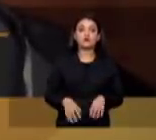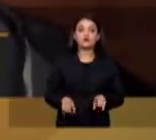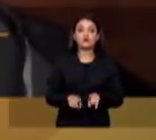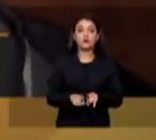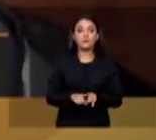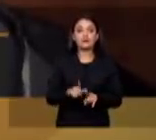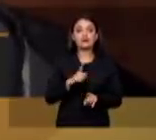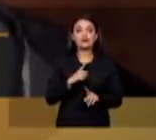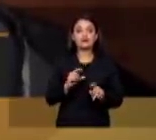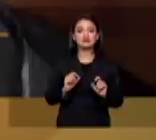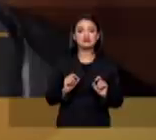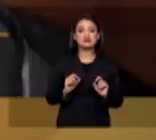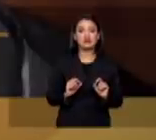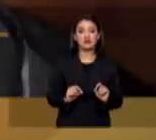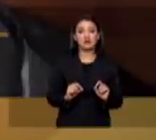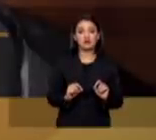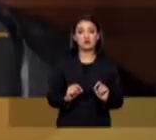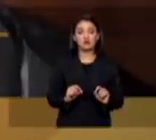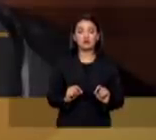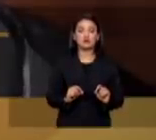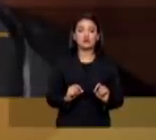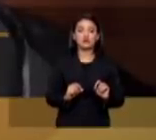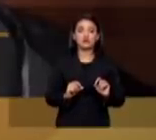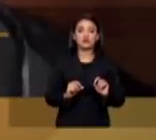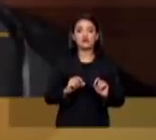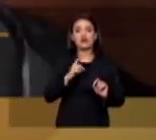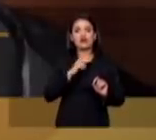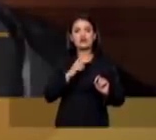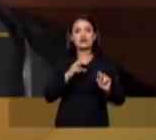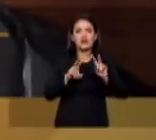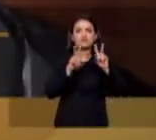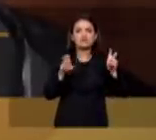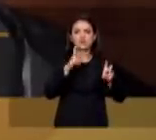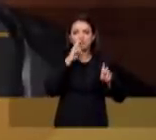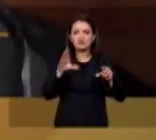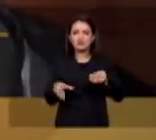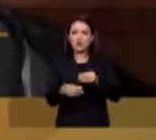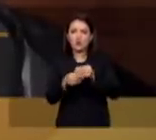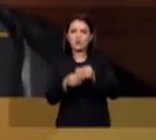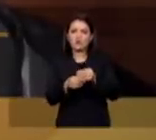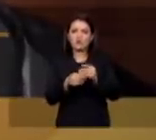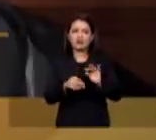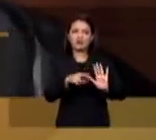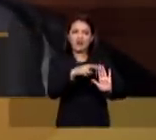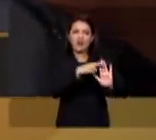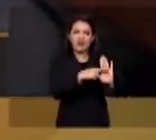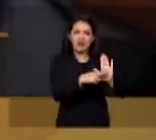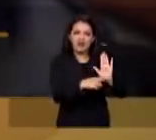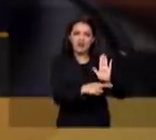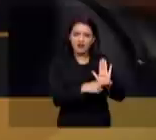uma relação de complementariedade existente entre tais normas,